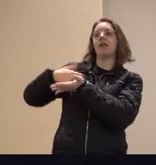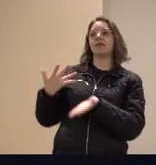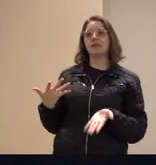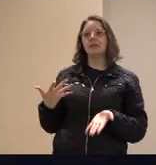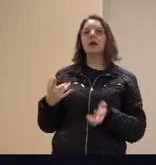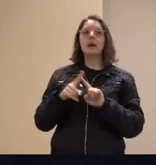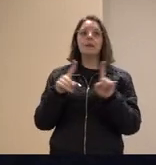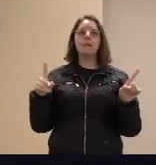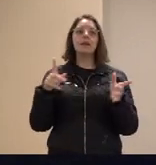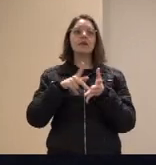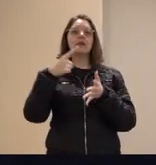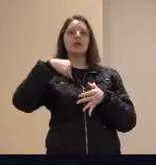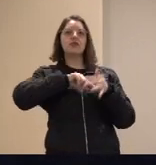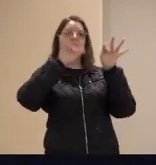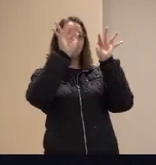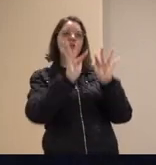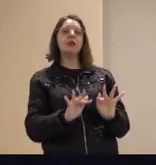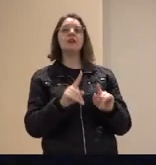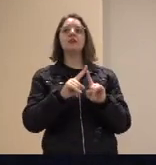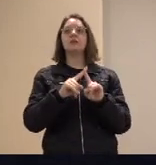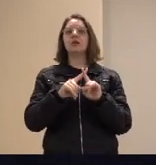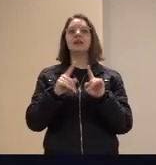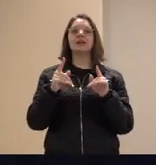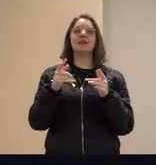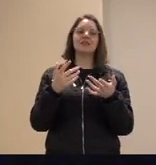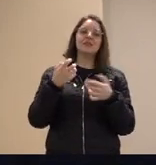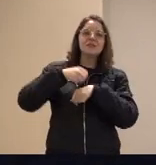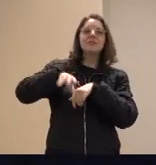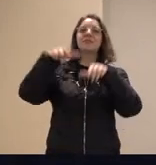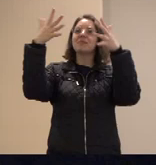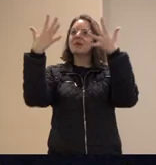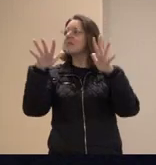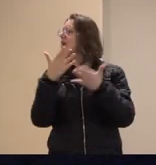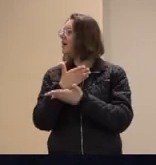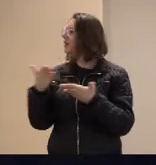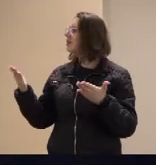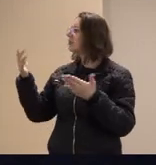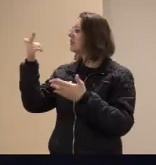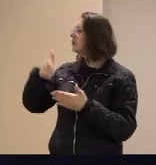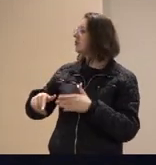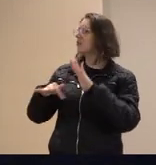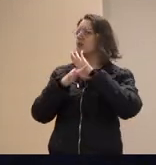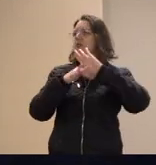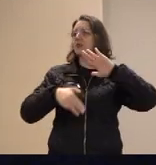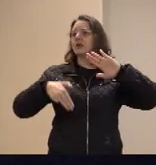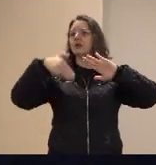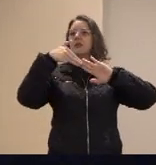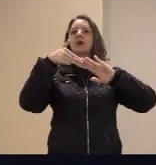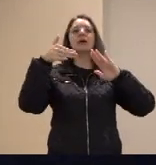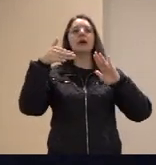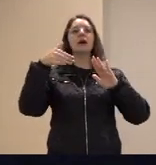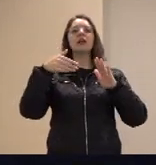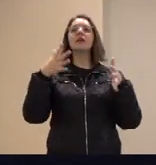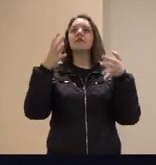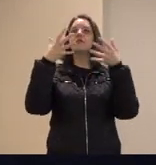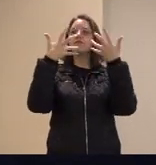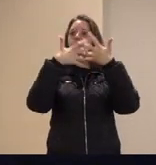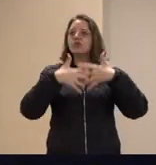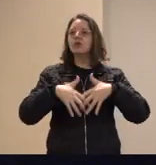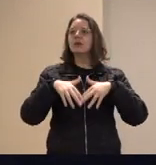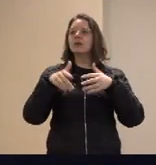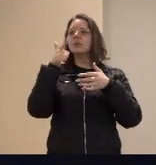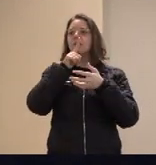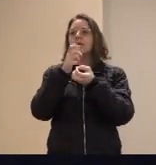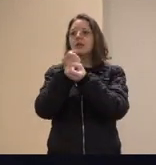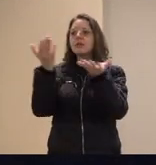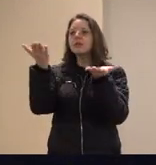Mas a gente fica feliz. Janice, parabéns. Parabéns mais uma vez. Né, o teu trabalho, a FECAM, ela serve exatamente para isso, de entregar o serviço para